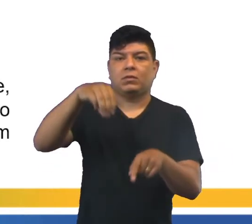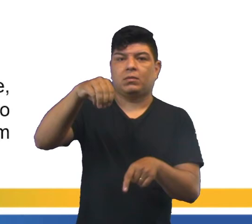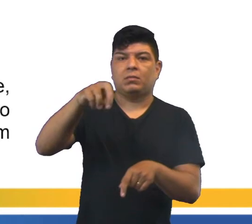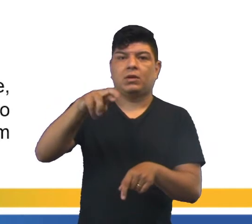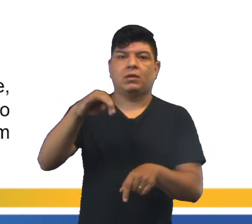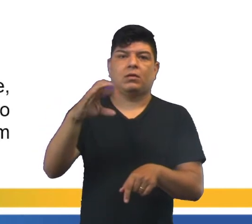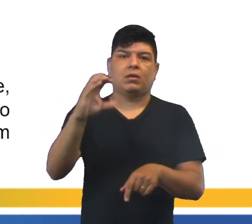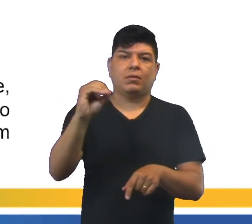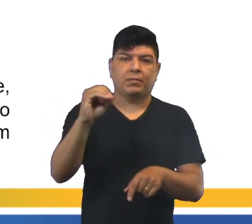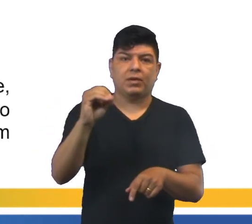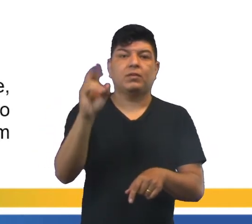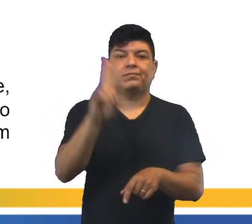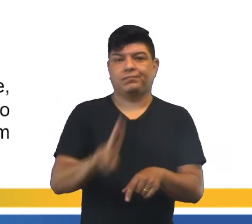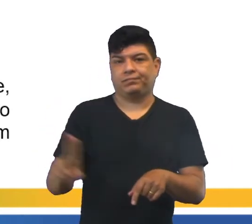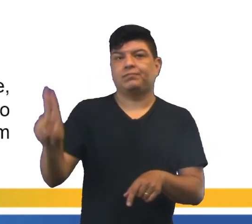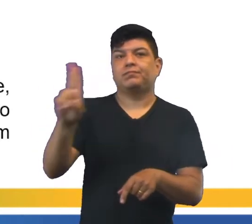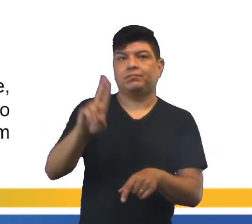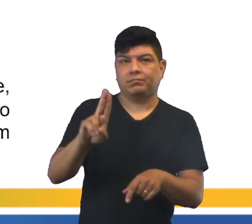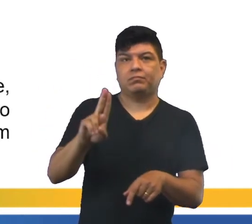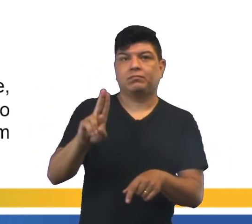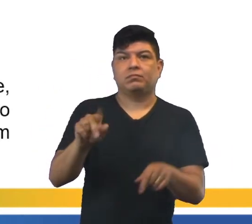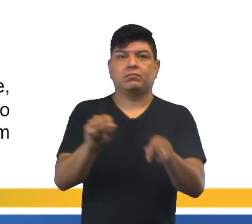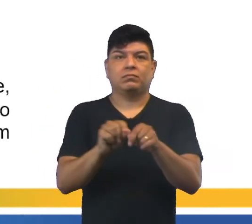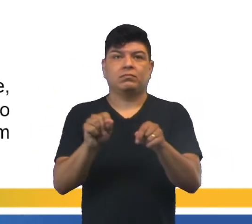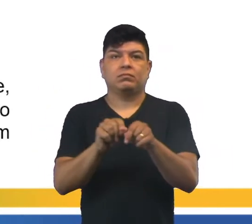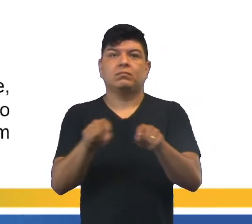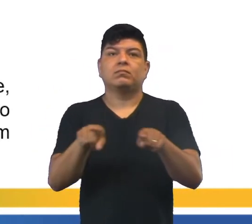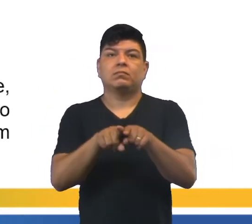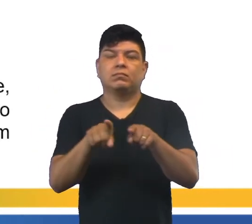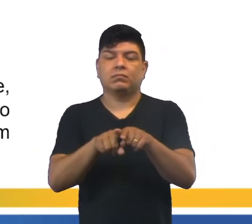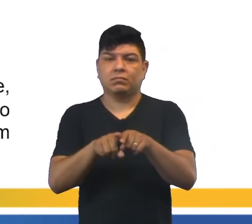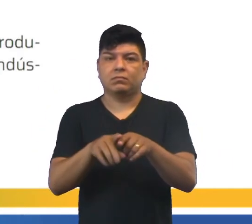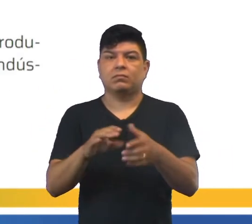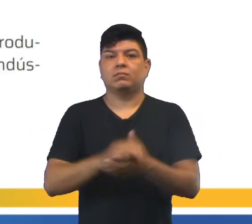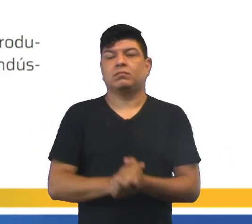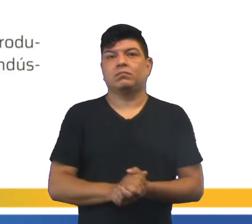Ele é utilizado como uma solução oftalmológica.